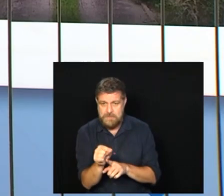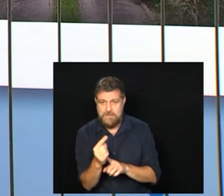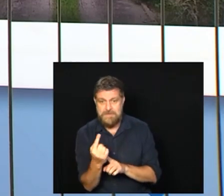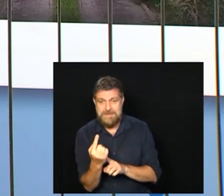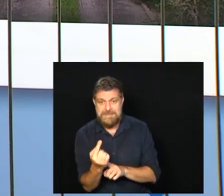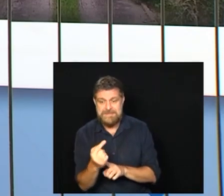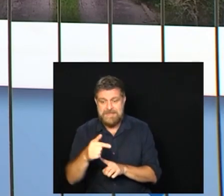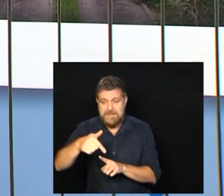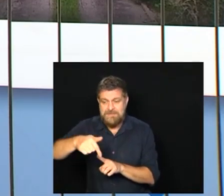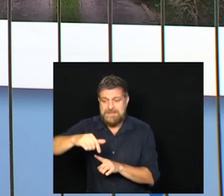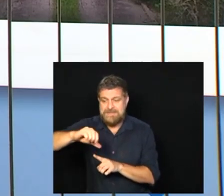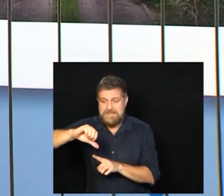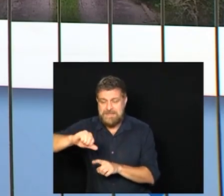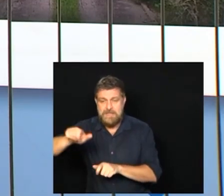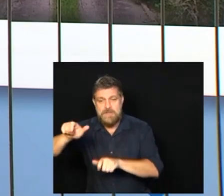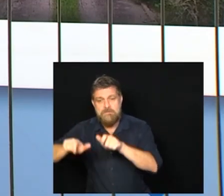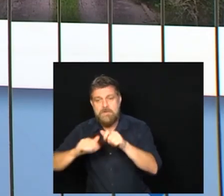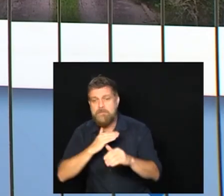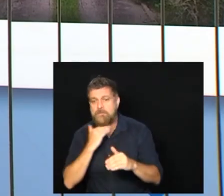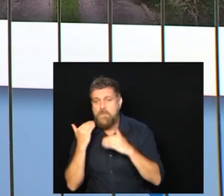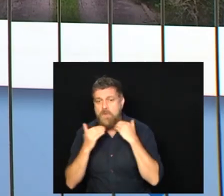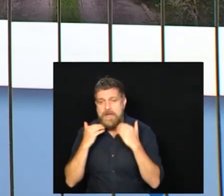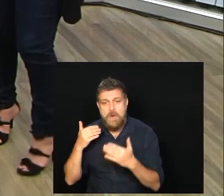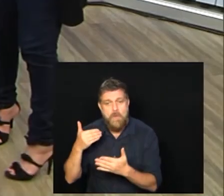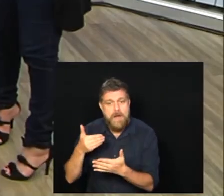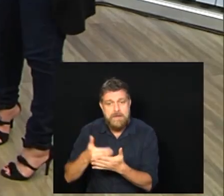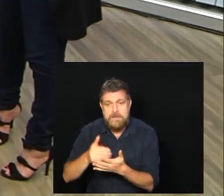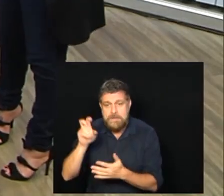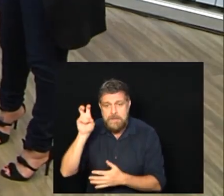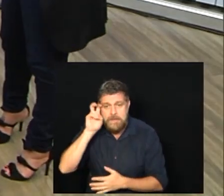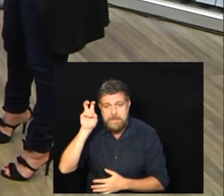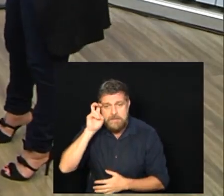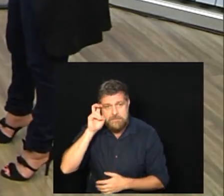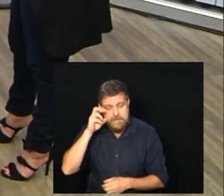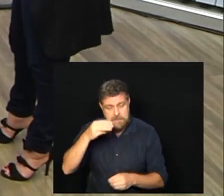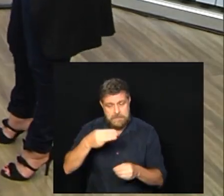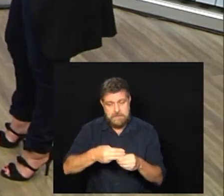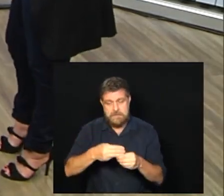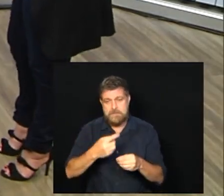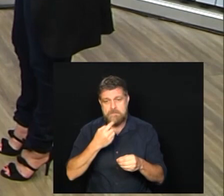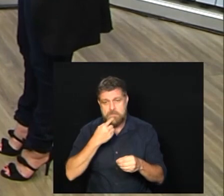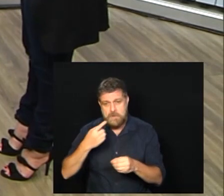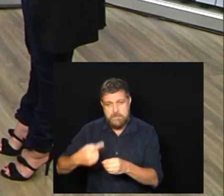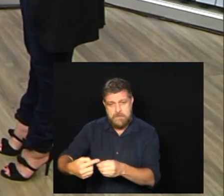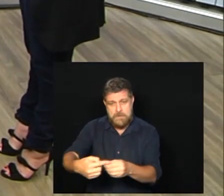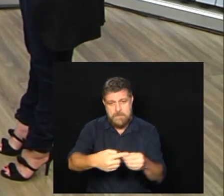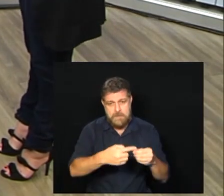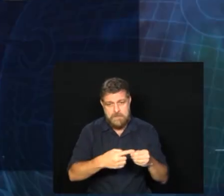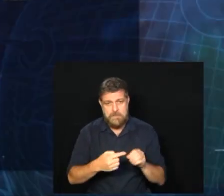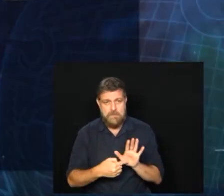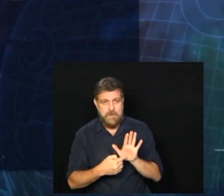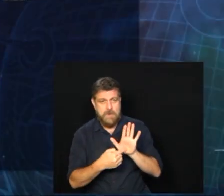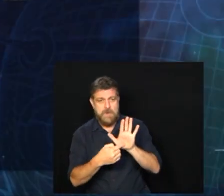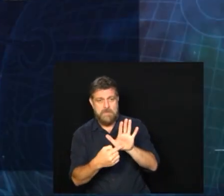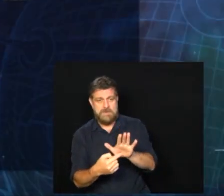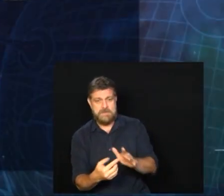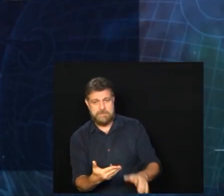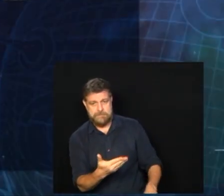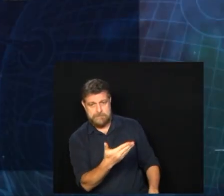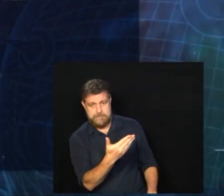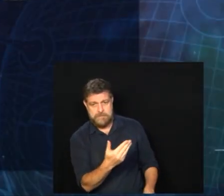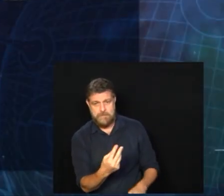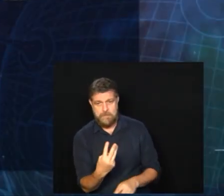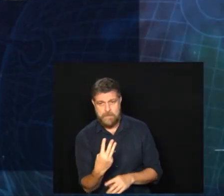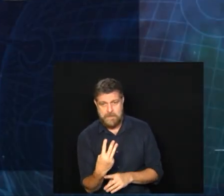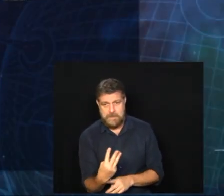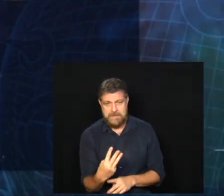146.179 óbitos até esta quinta-feira. Aqui na região metropolitana de Campinas, agora nós vamos mostrar... São